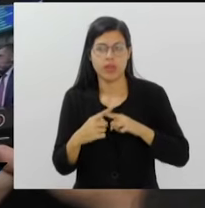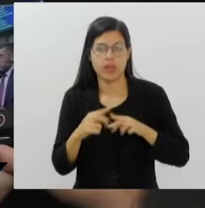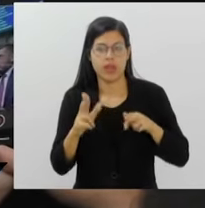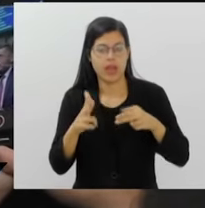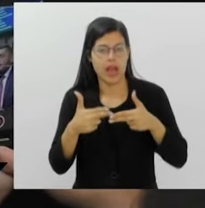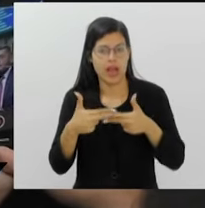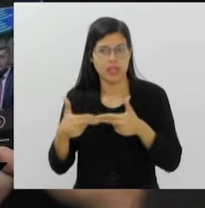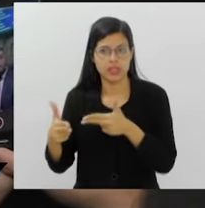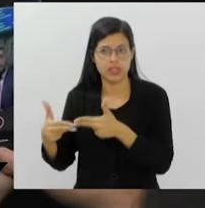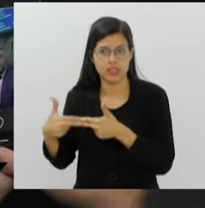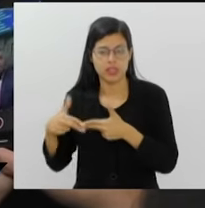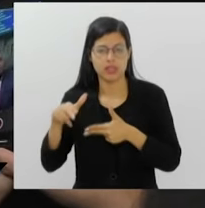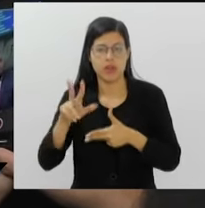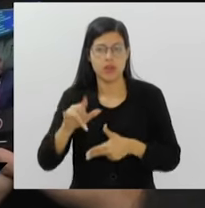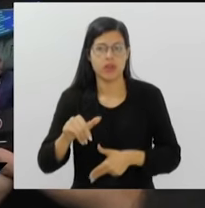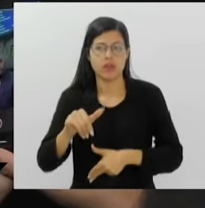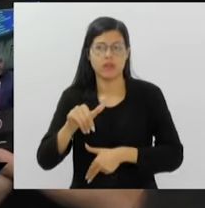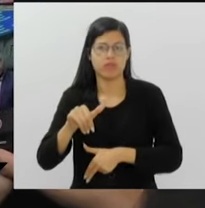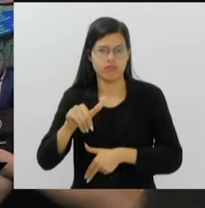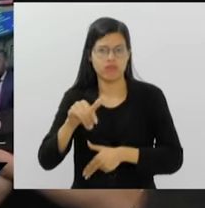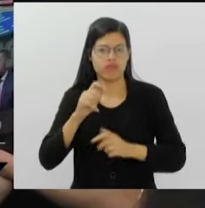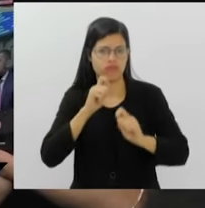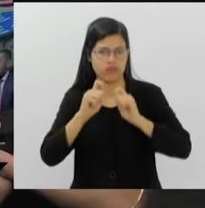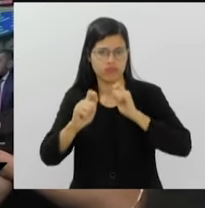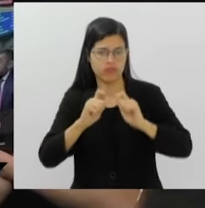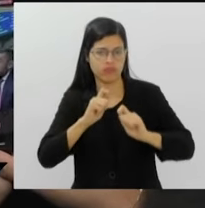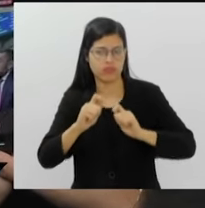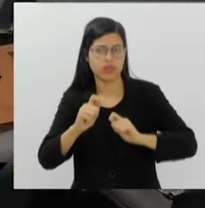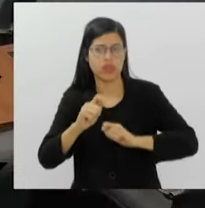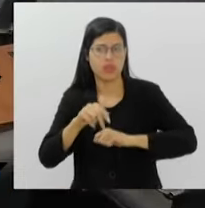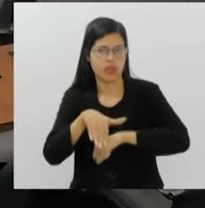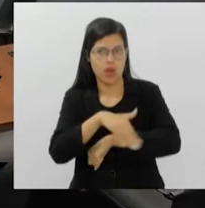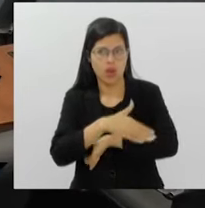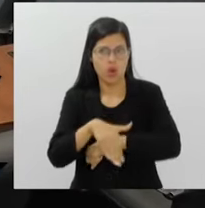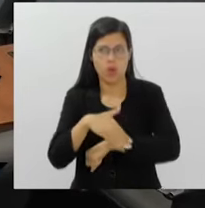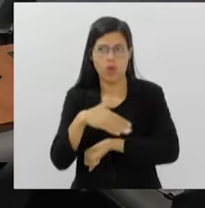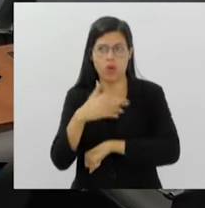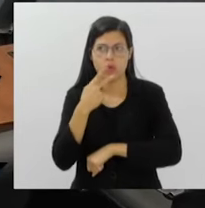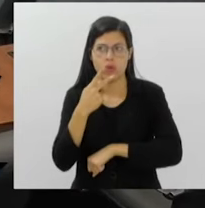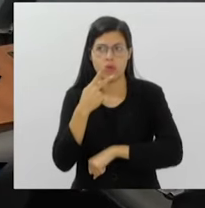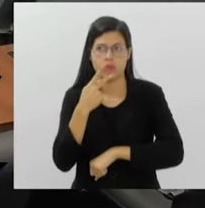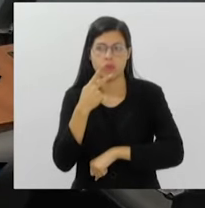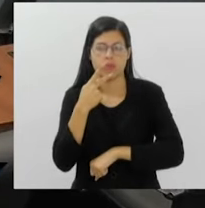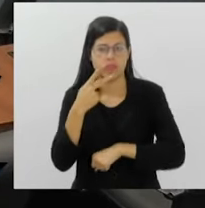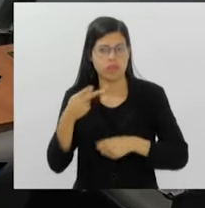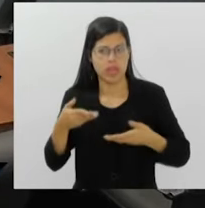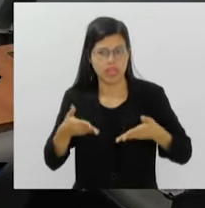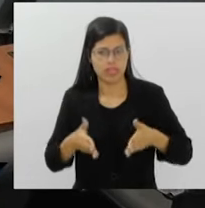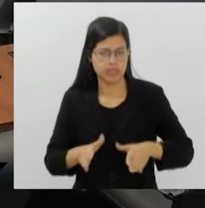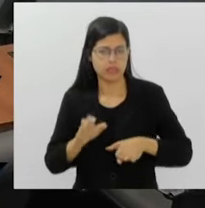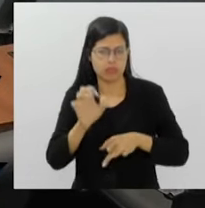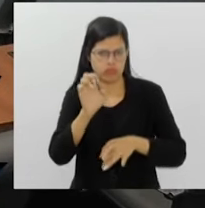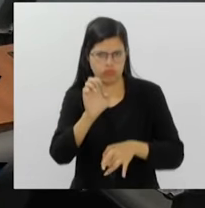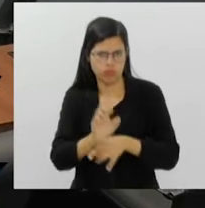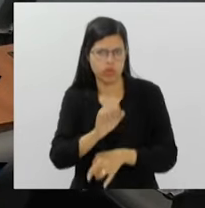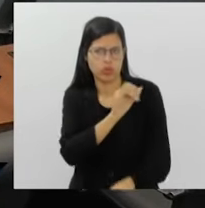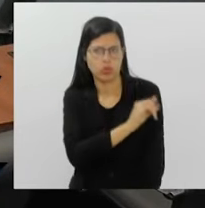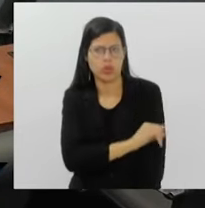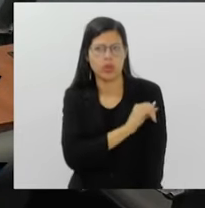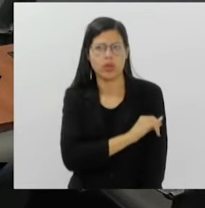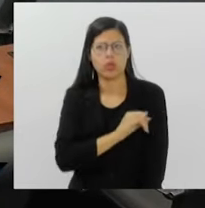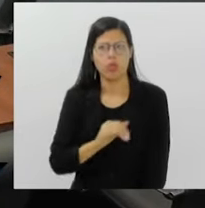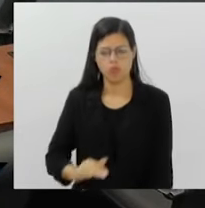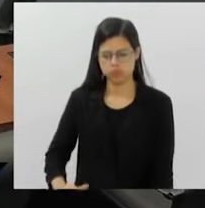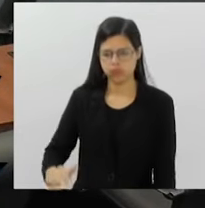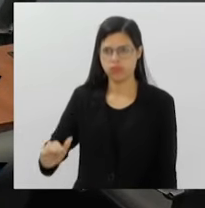para a rua. Eu tenho muito orgulho, Índia, de dizer que eu sou um filho do Estado do Rio de Janeiro, que aqui eu cresci, que aqui eu trabalho